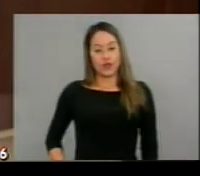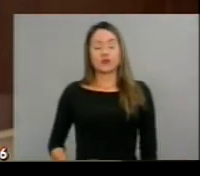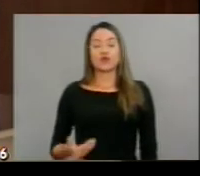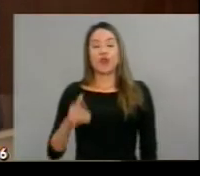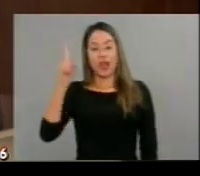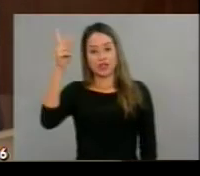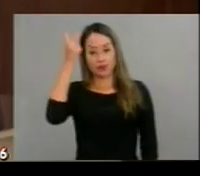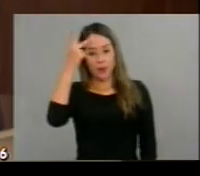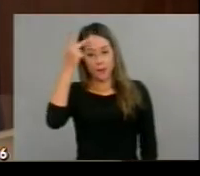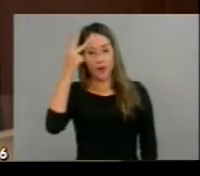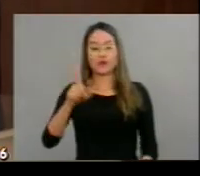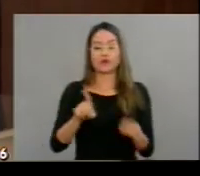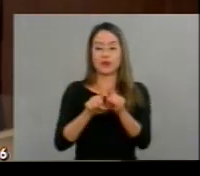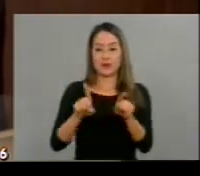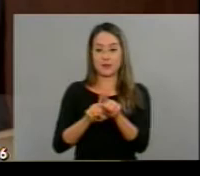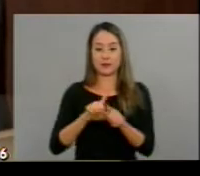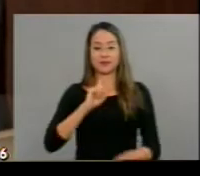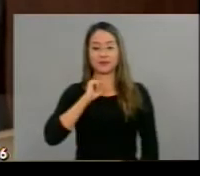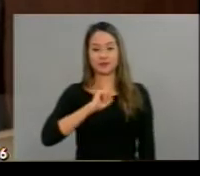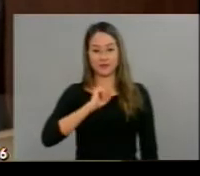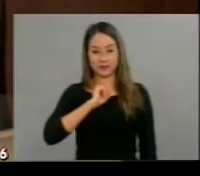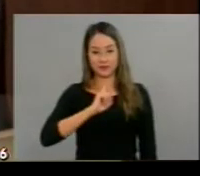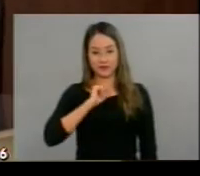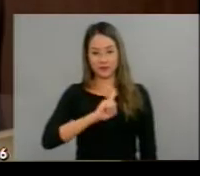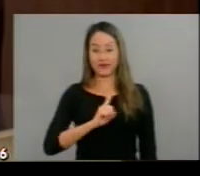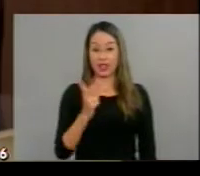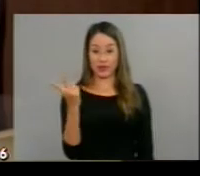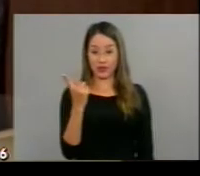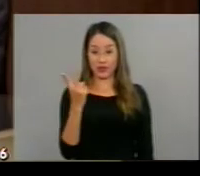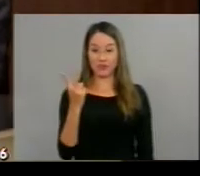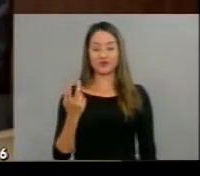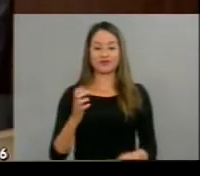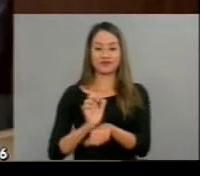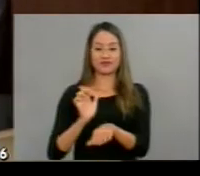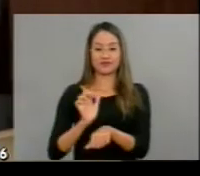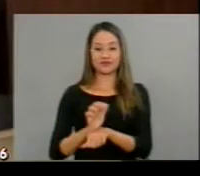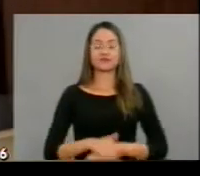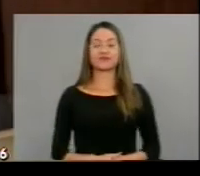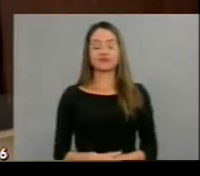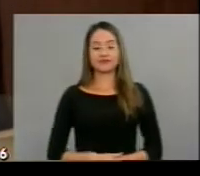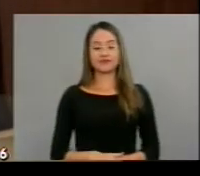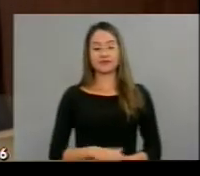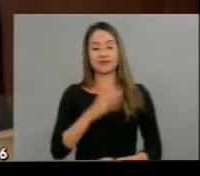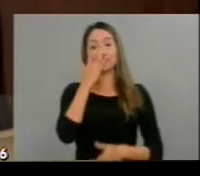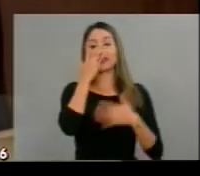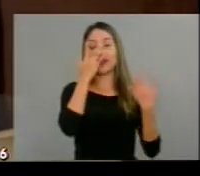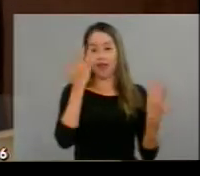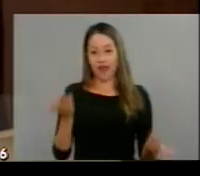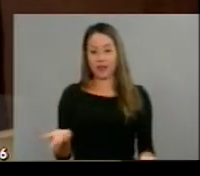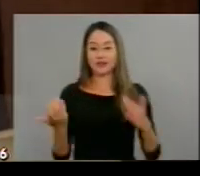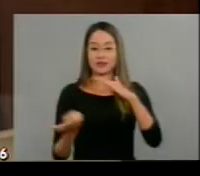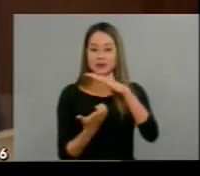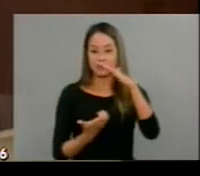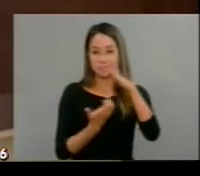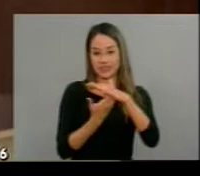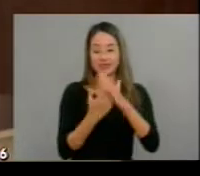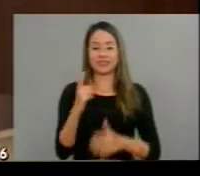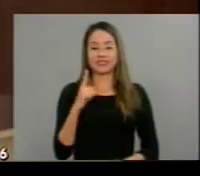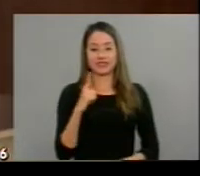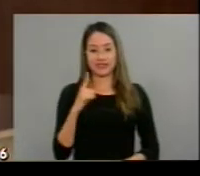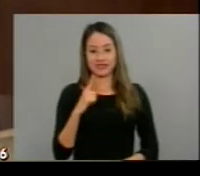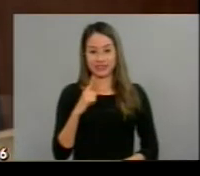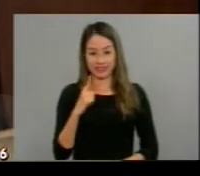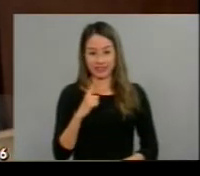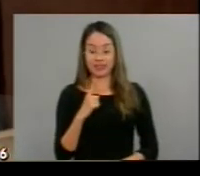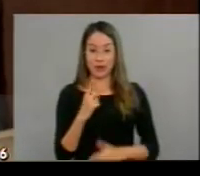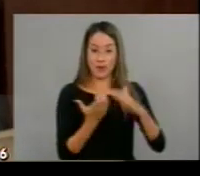feito também em Minas Gerais. Vejam só, nesses dois estados. Essa empresa é uma empresa estatal